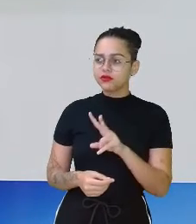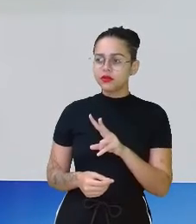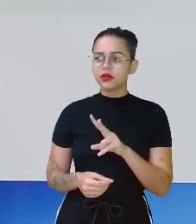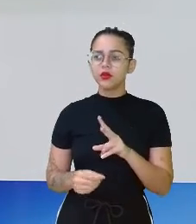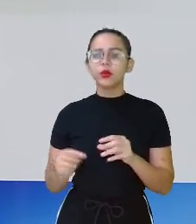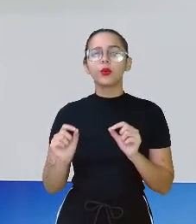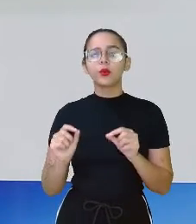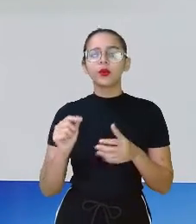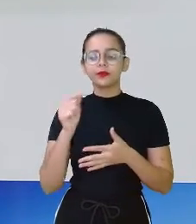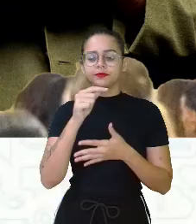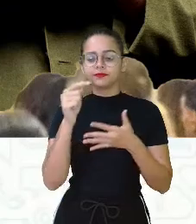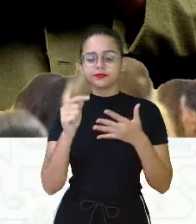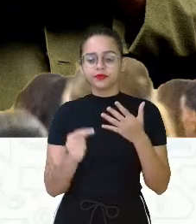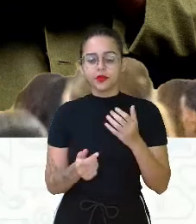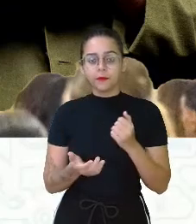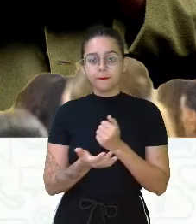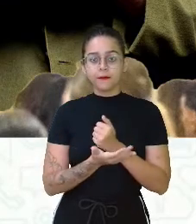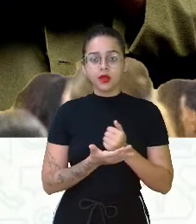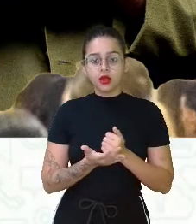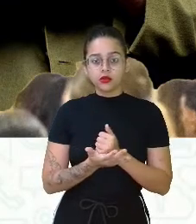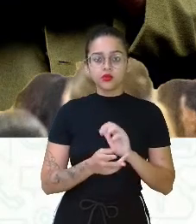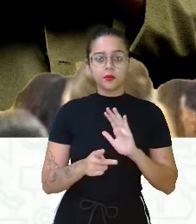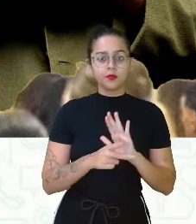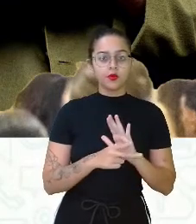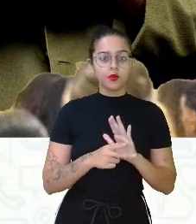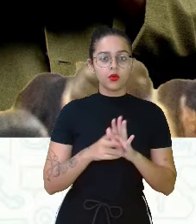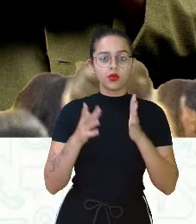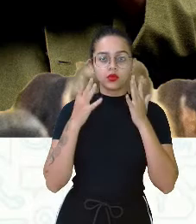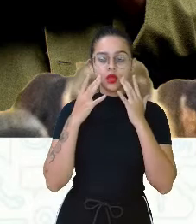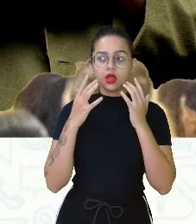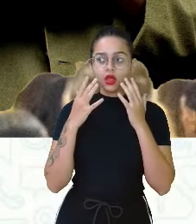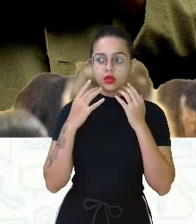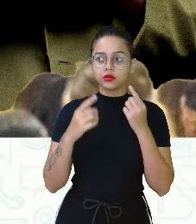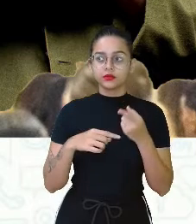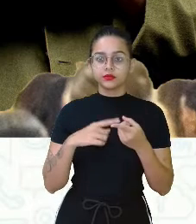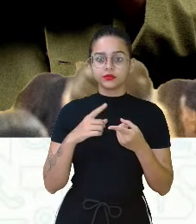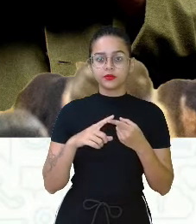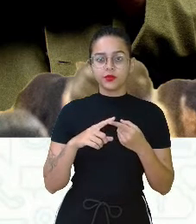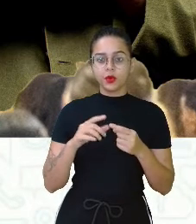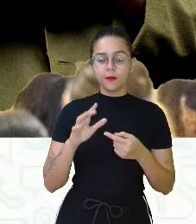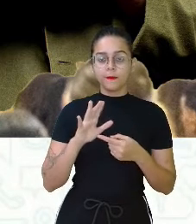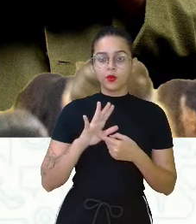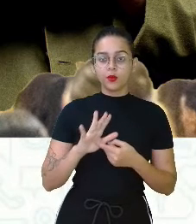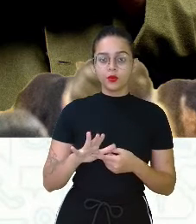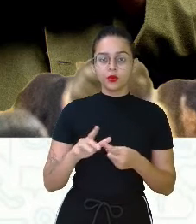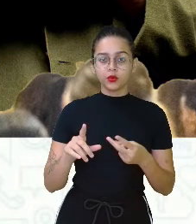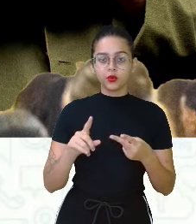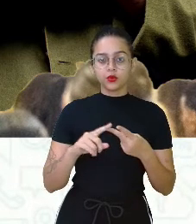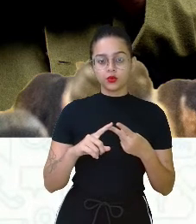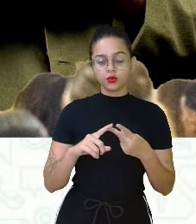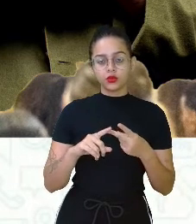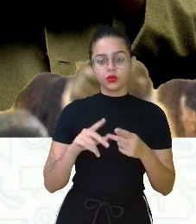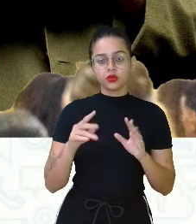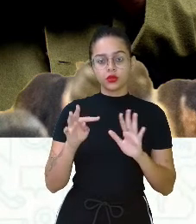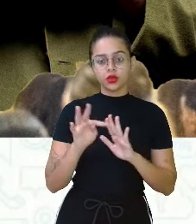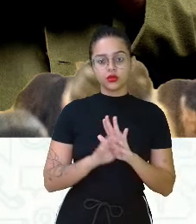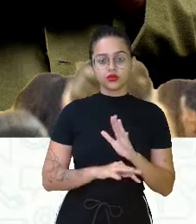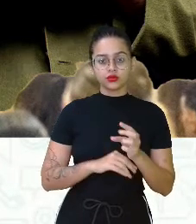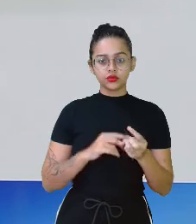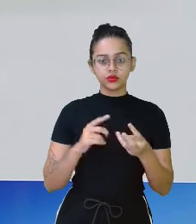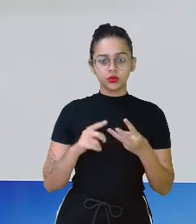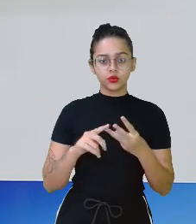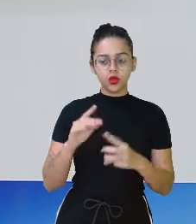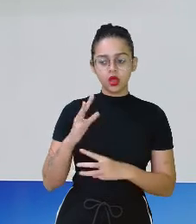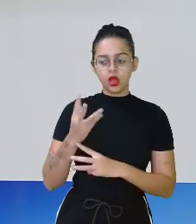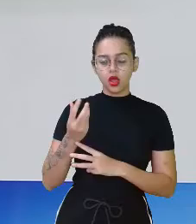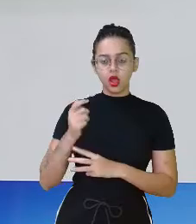os elementos básicos do teatro, que são 3, né? O público, o texto e o